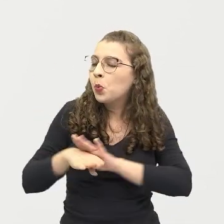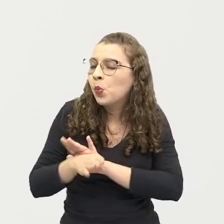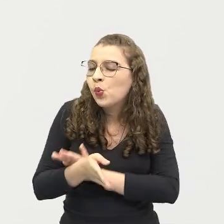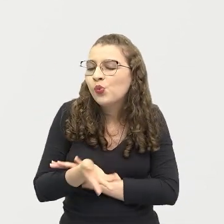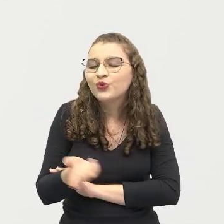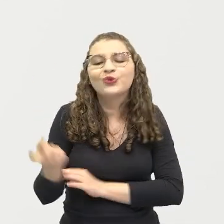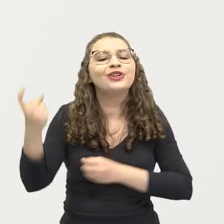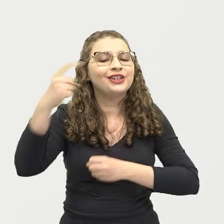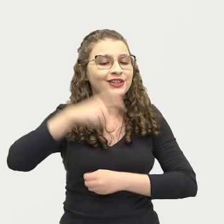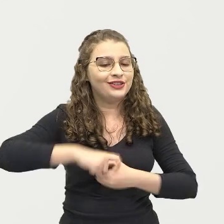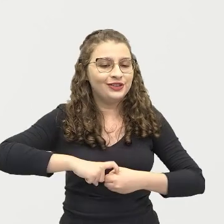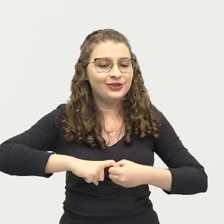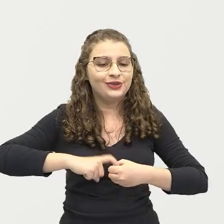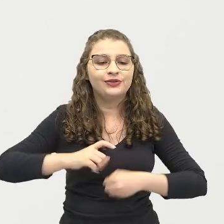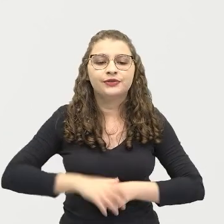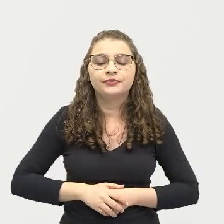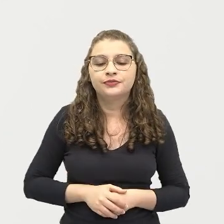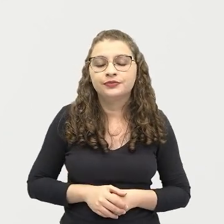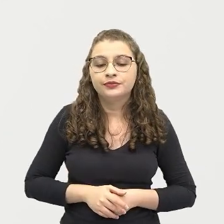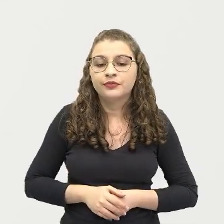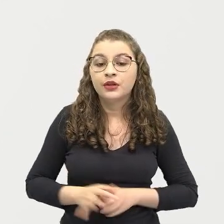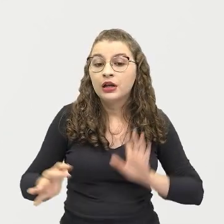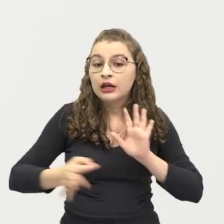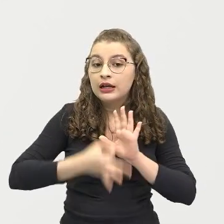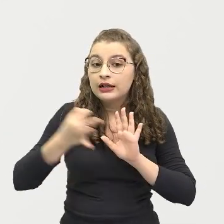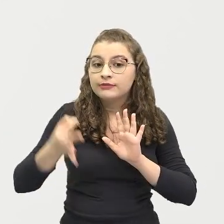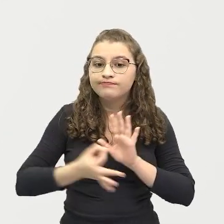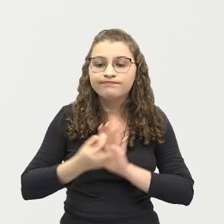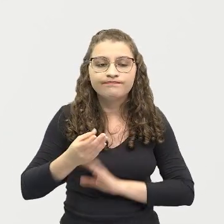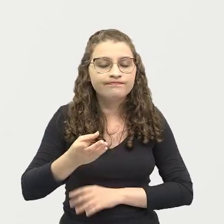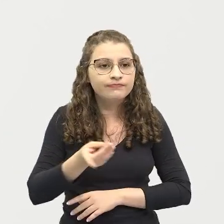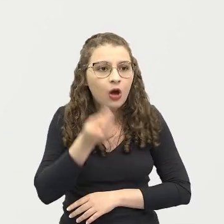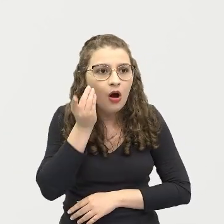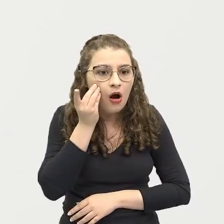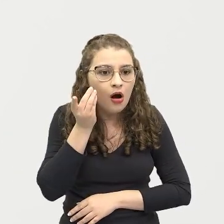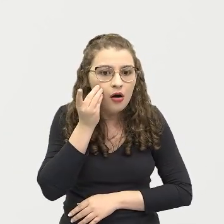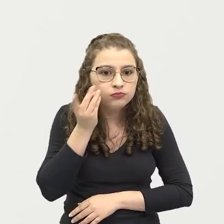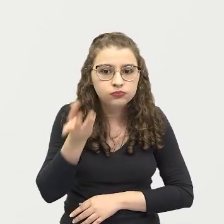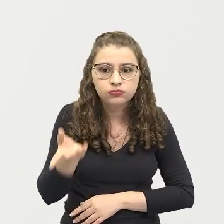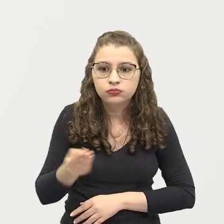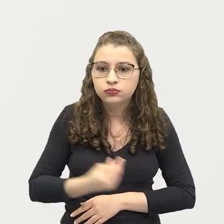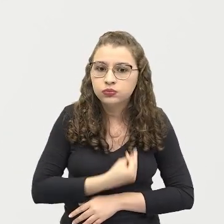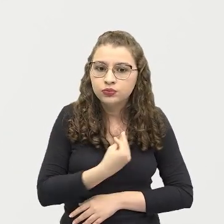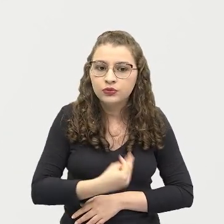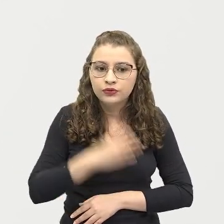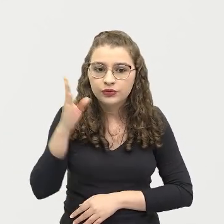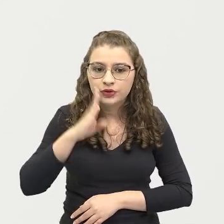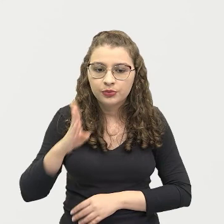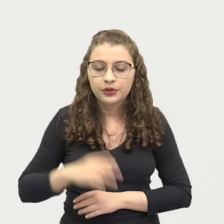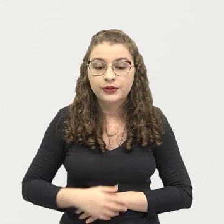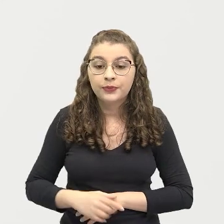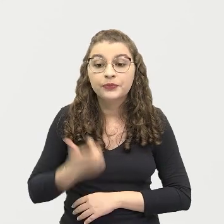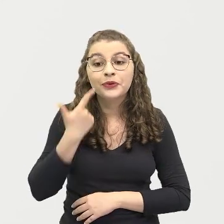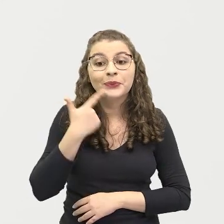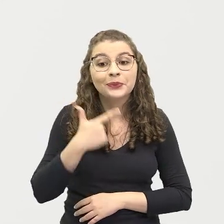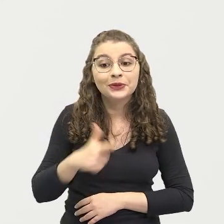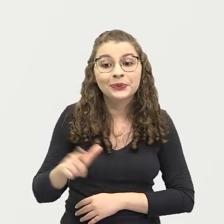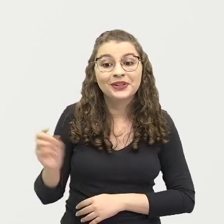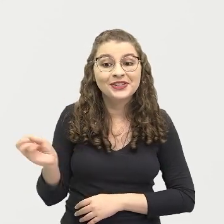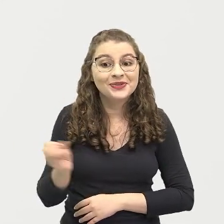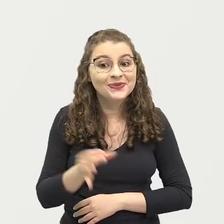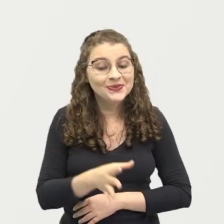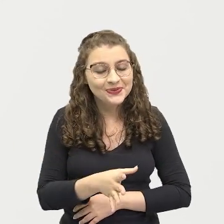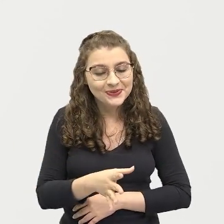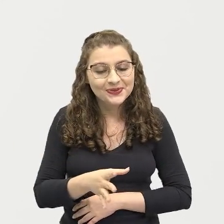culturais do Brasil. Vão fazer críticas à realidade brasileira. O que mais? Renovar a linguagem. Essa